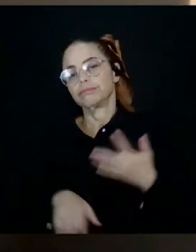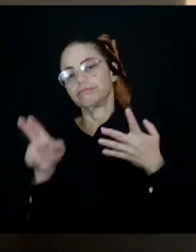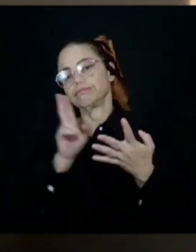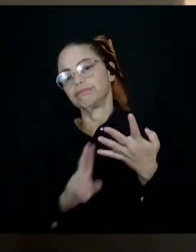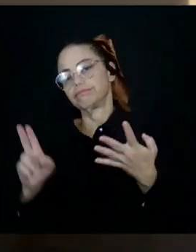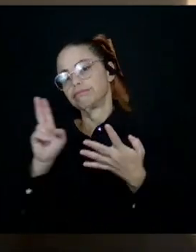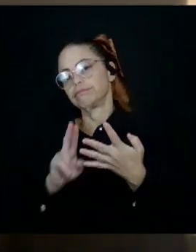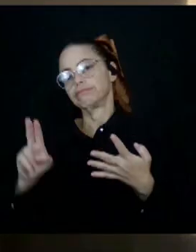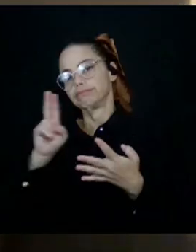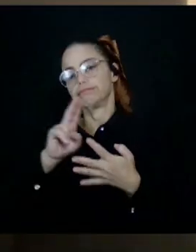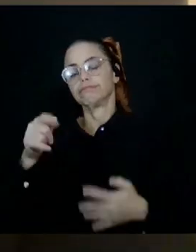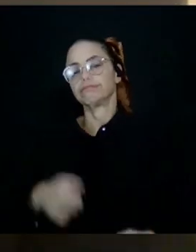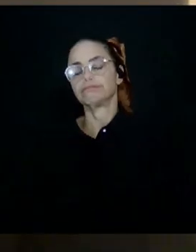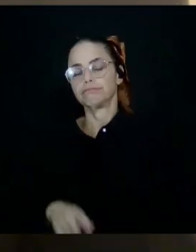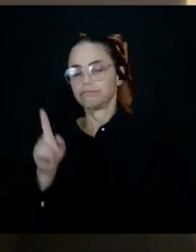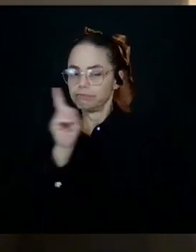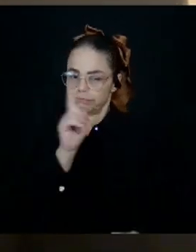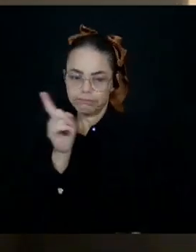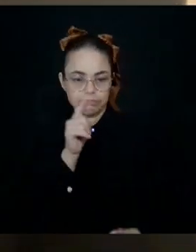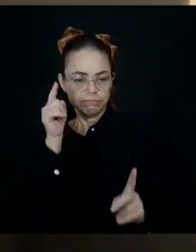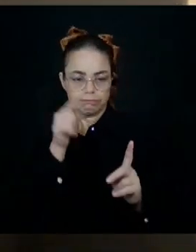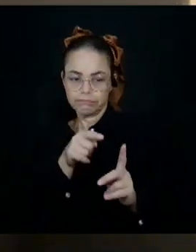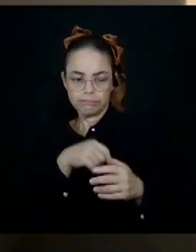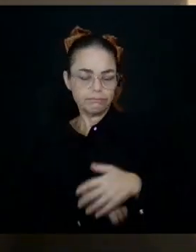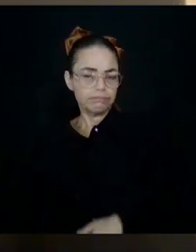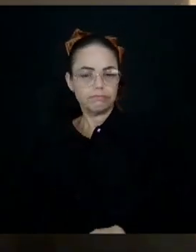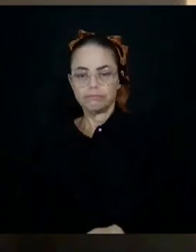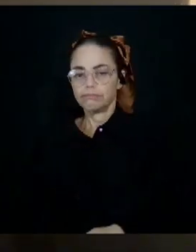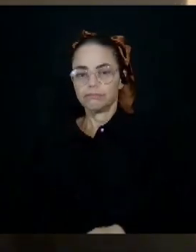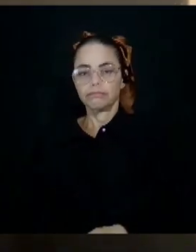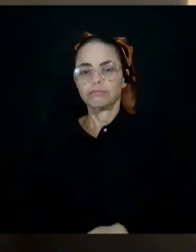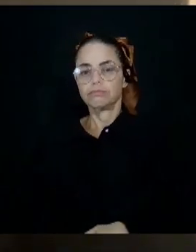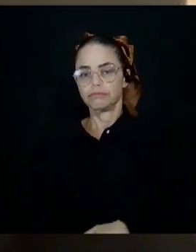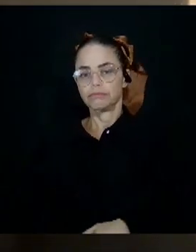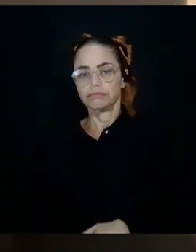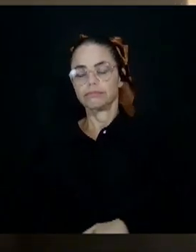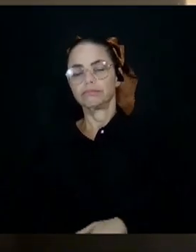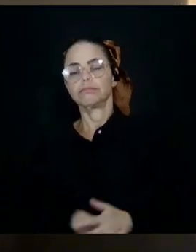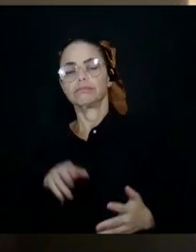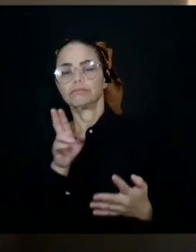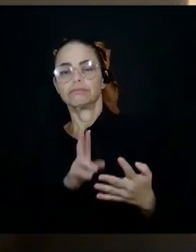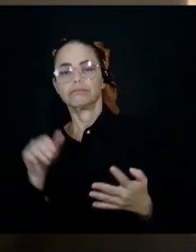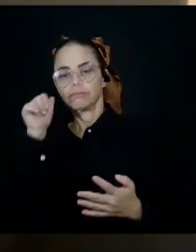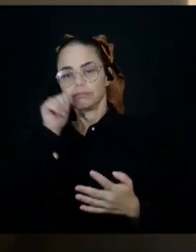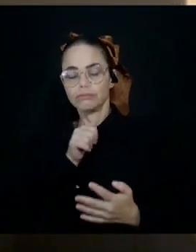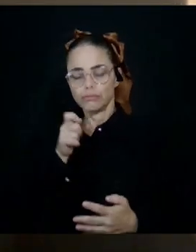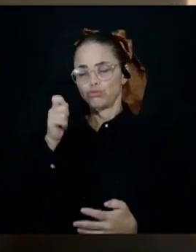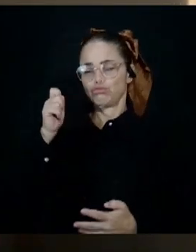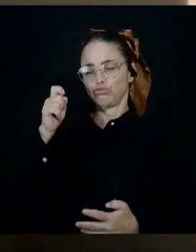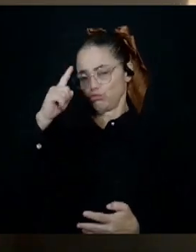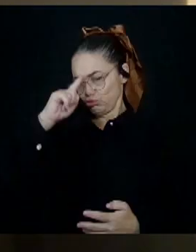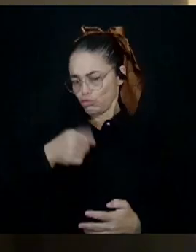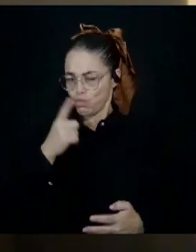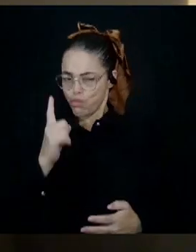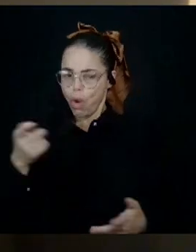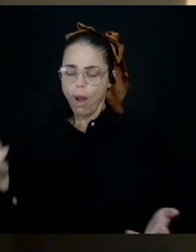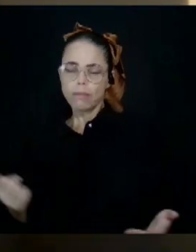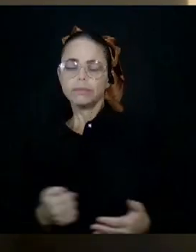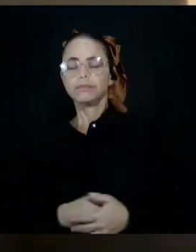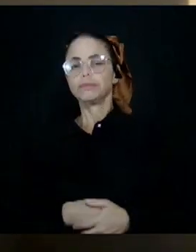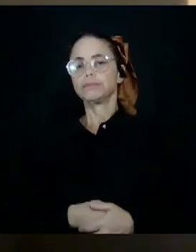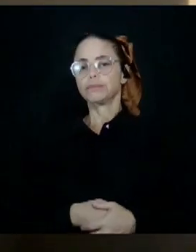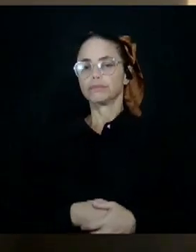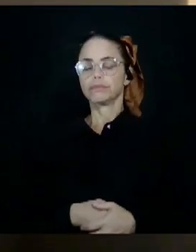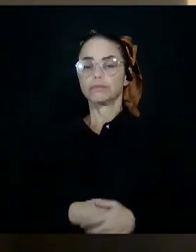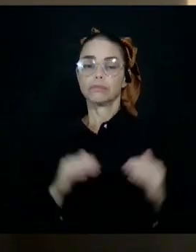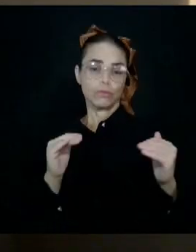daquele jeito, como você estava falando do rótulo da mulher mandona só porque ela exerce um cargo de liderança. Não é